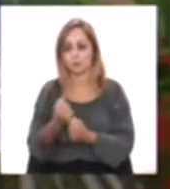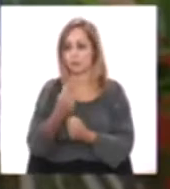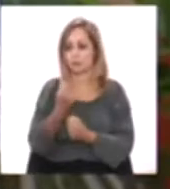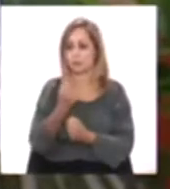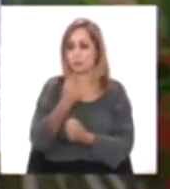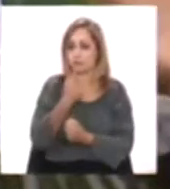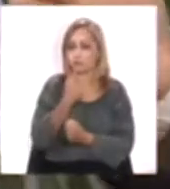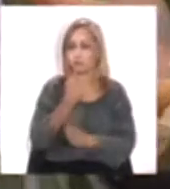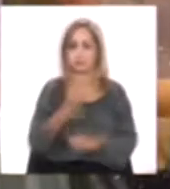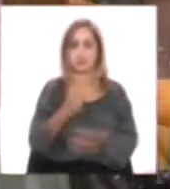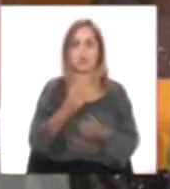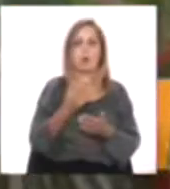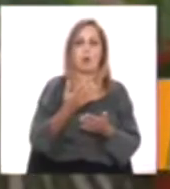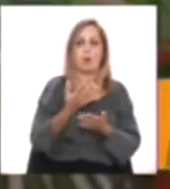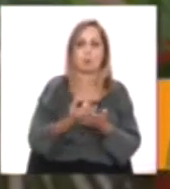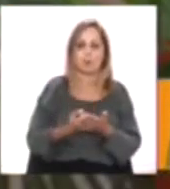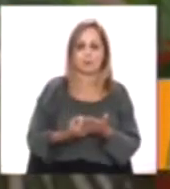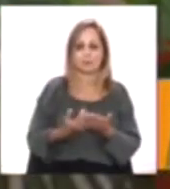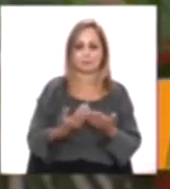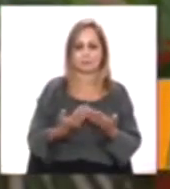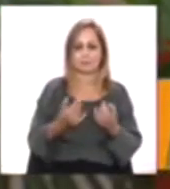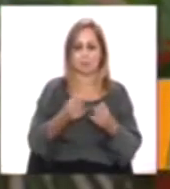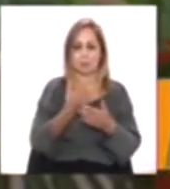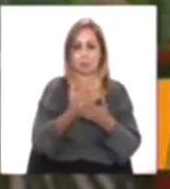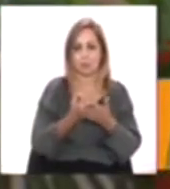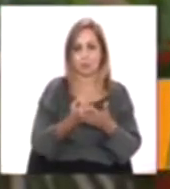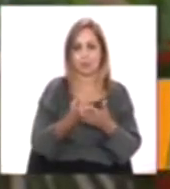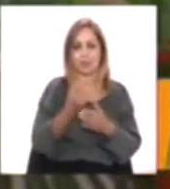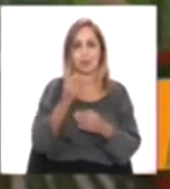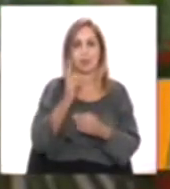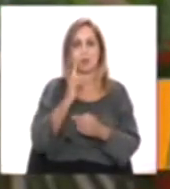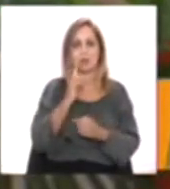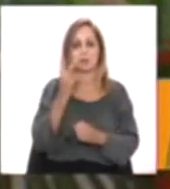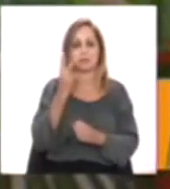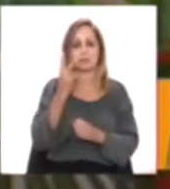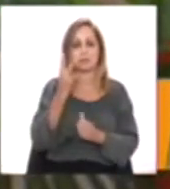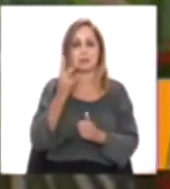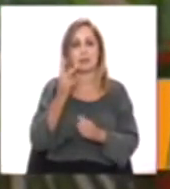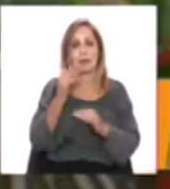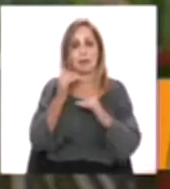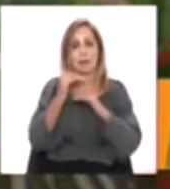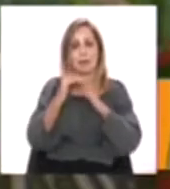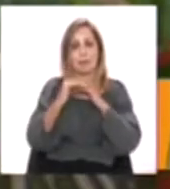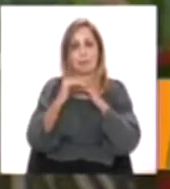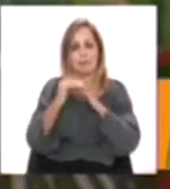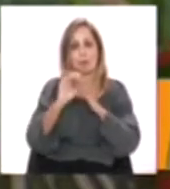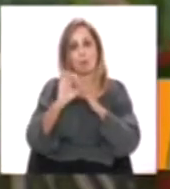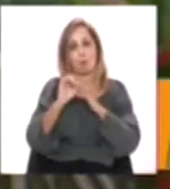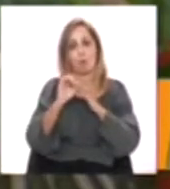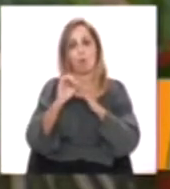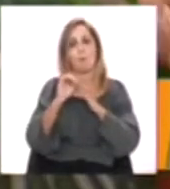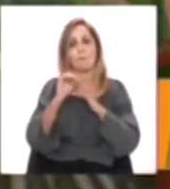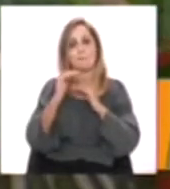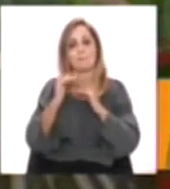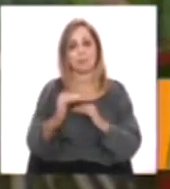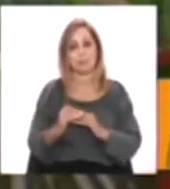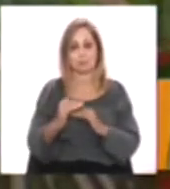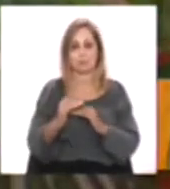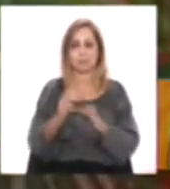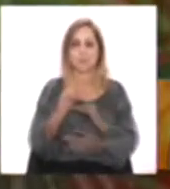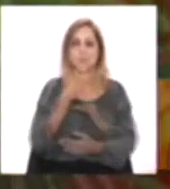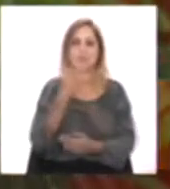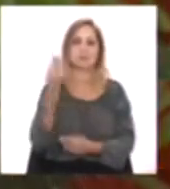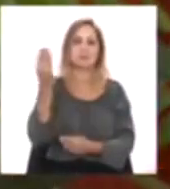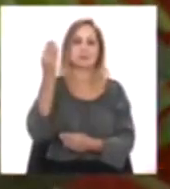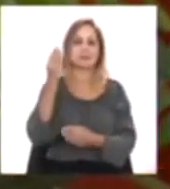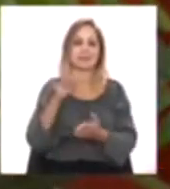de euros até ao fim do contrato. Poupar é manter a qualidade de vida ou melhorá-la gastando menos. E é possível.